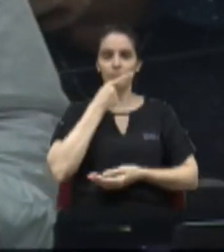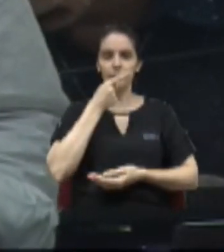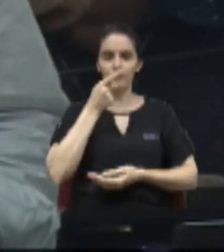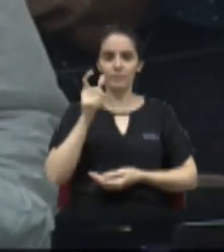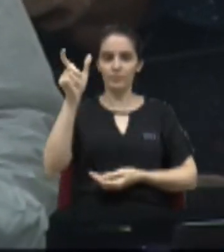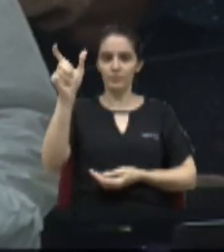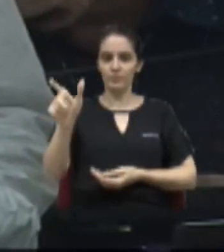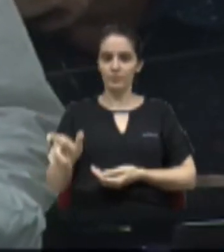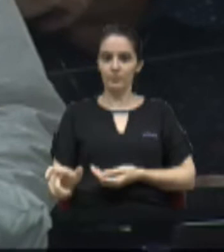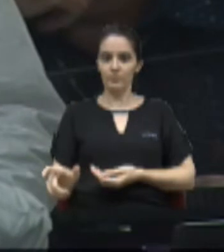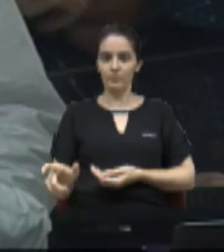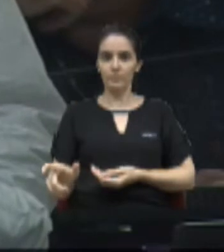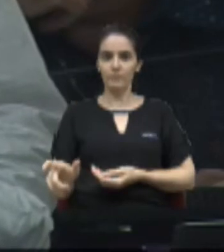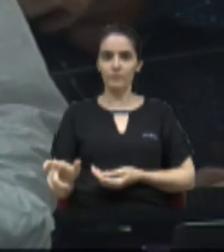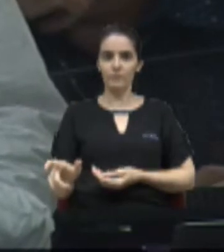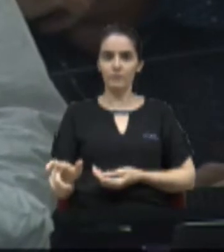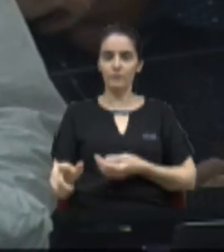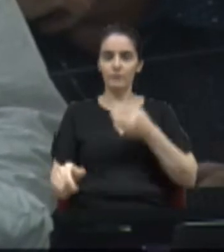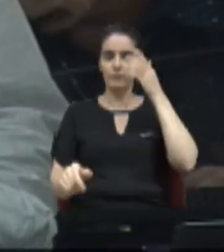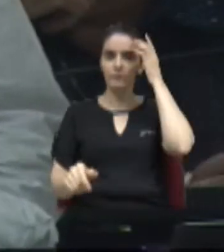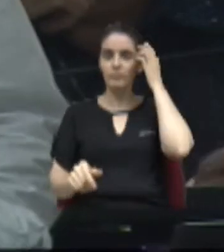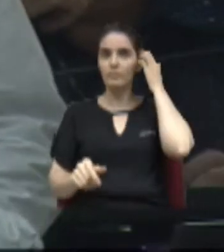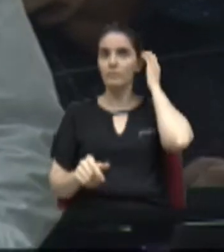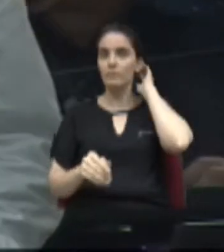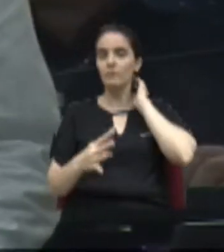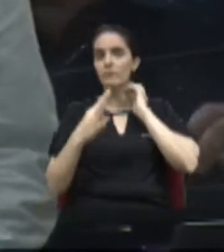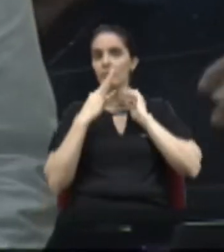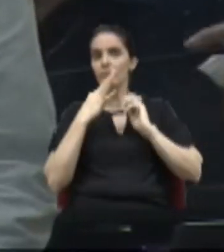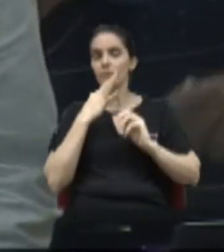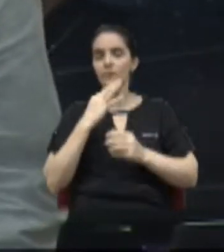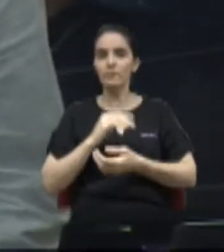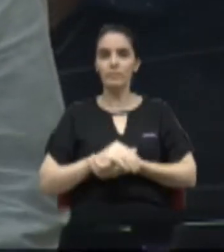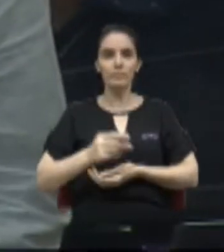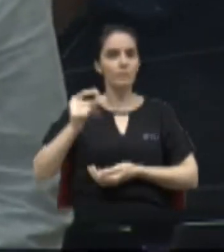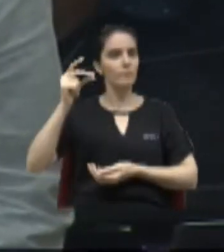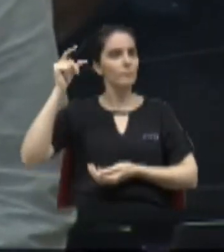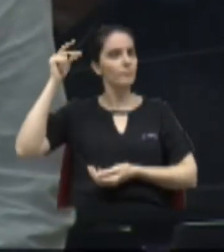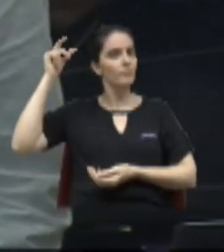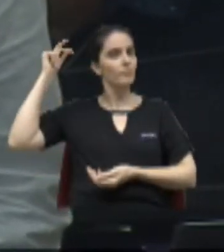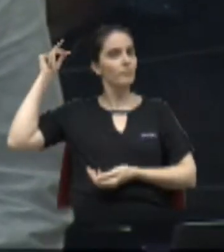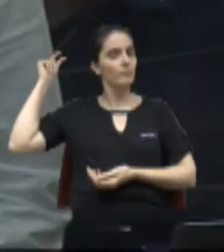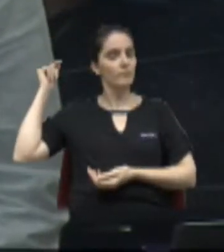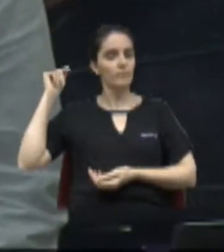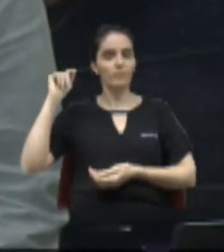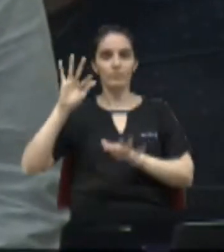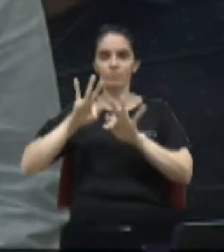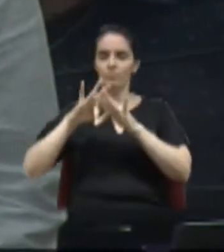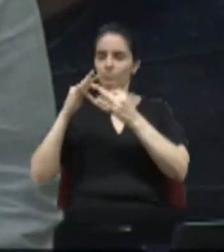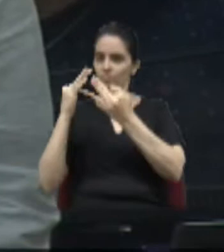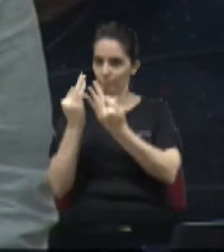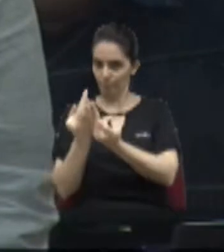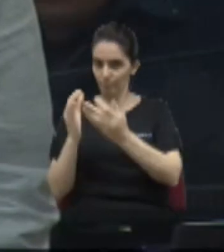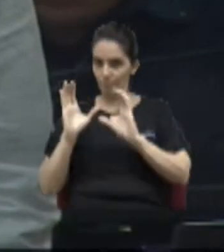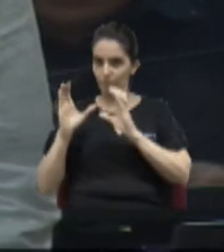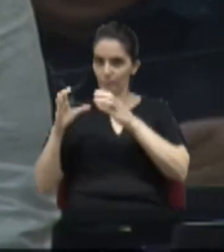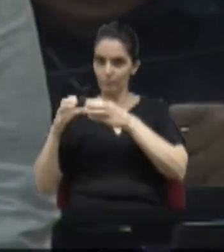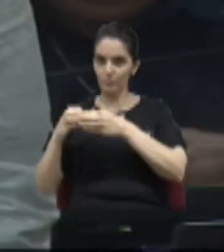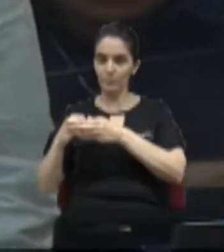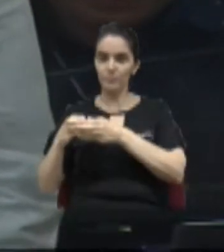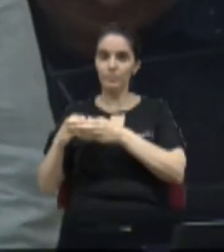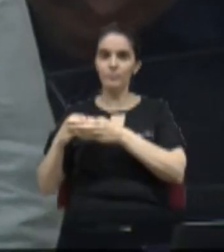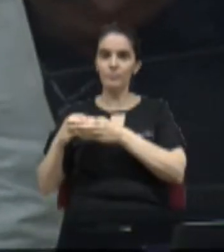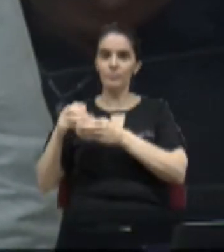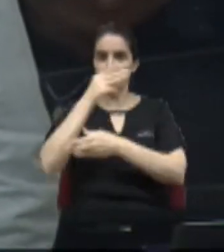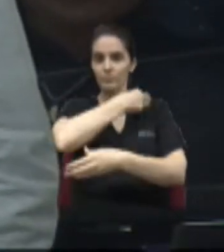menino assim. A gente se conhece, graças a Deus, há muito tempo, e a família da comunidade Imaculada do Coração de